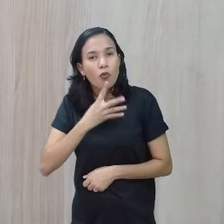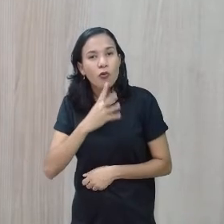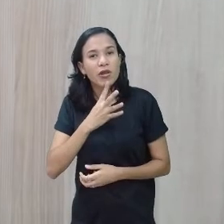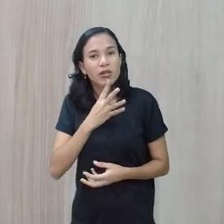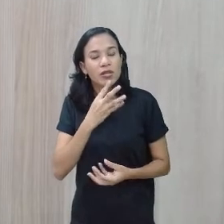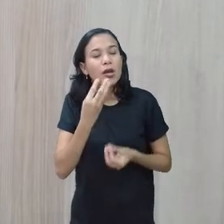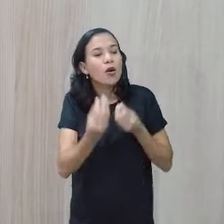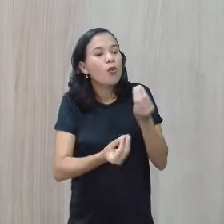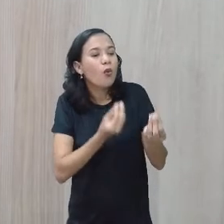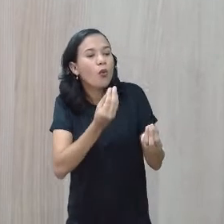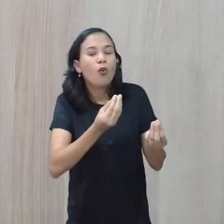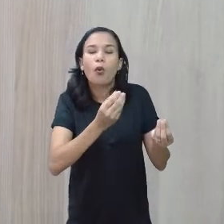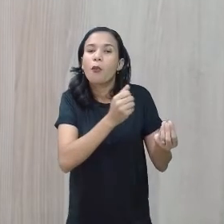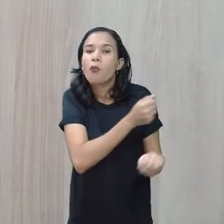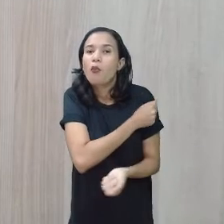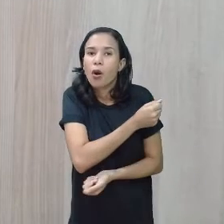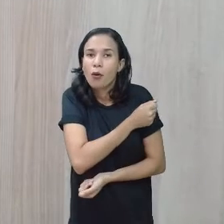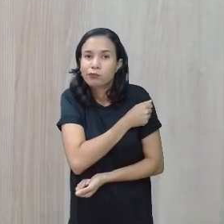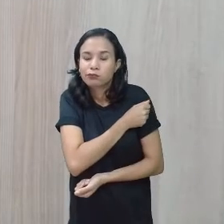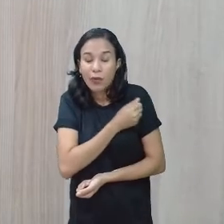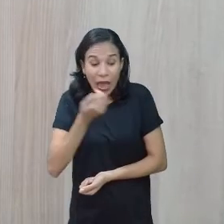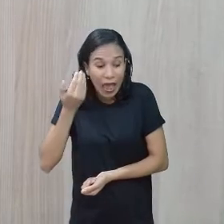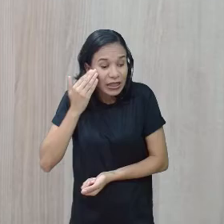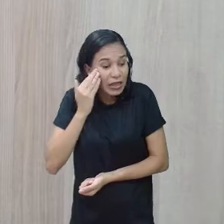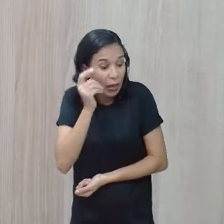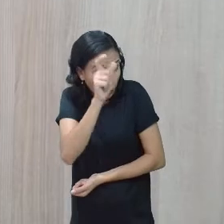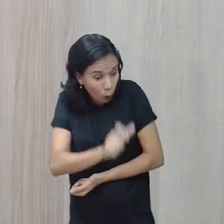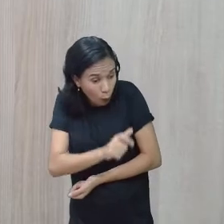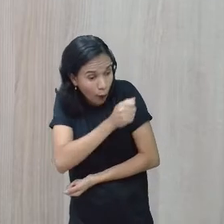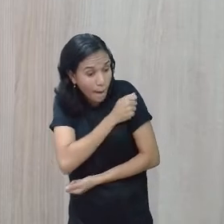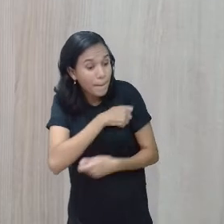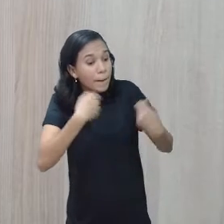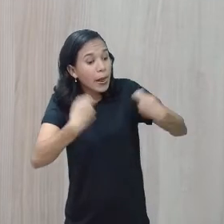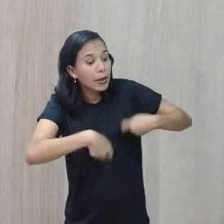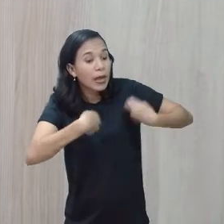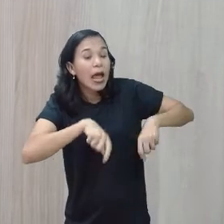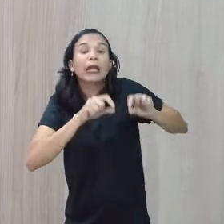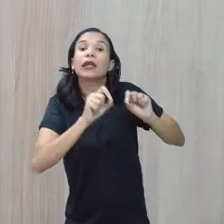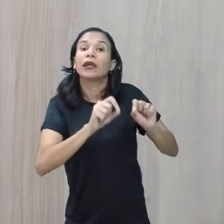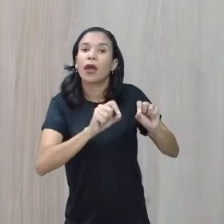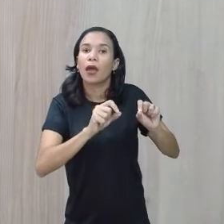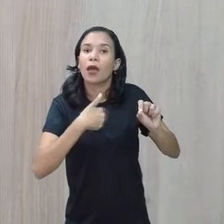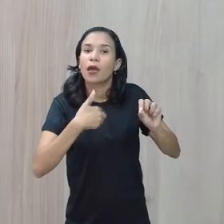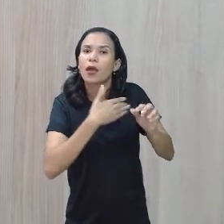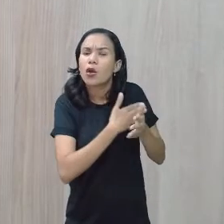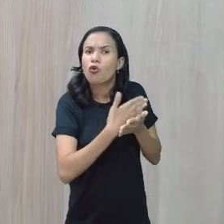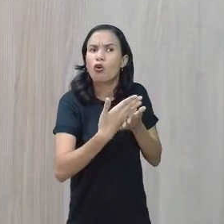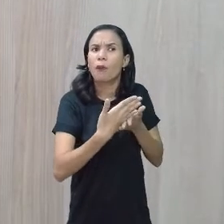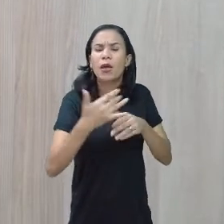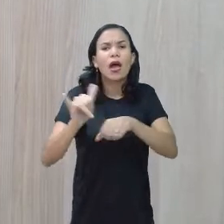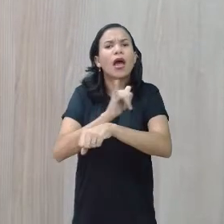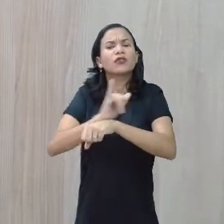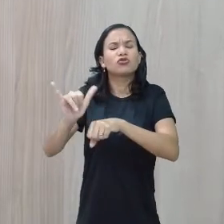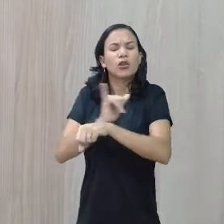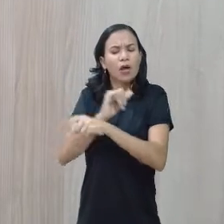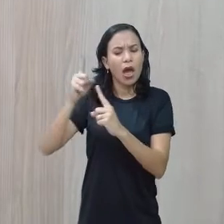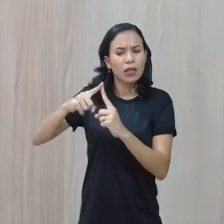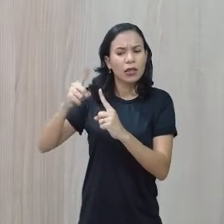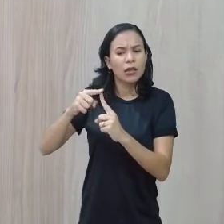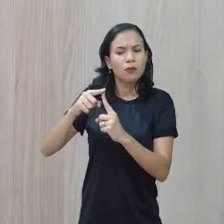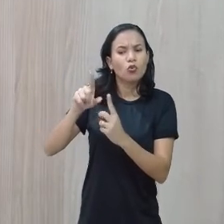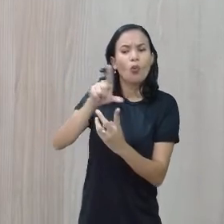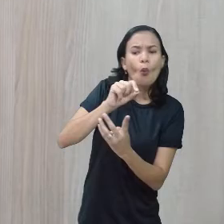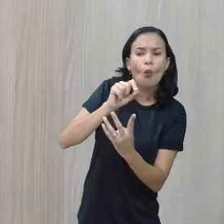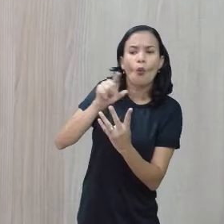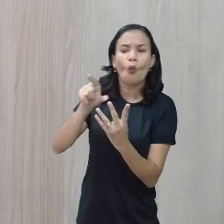universo do aluno, entender realmente da sua necessidade e, a partir daí, você saber que tipo de estratégia você vai usar. Porque, às vezes,